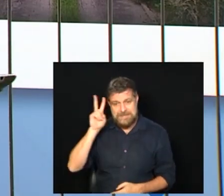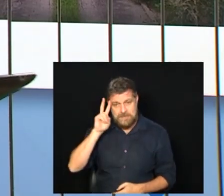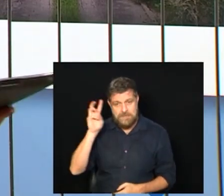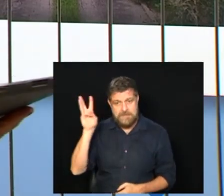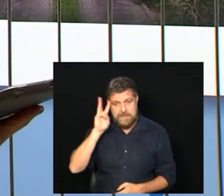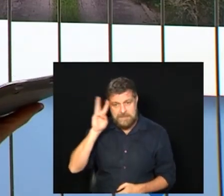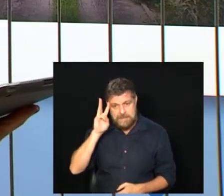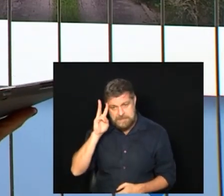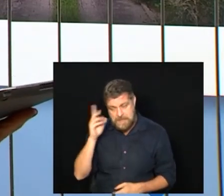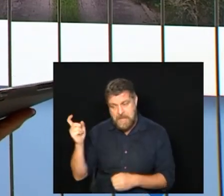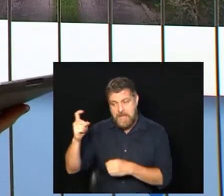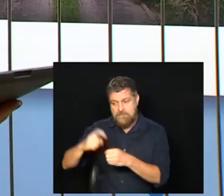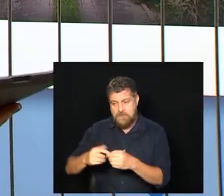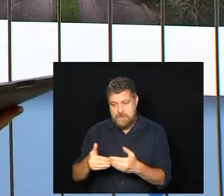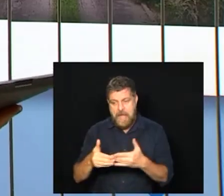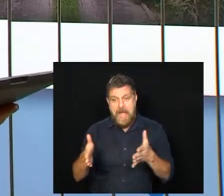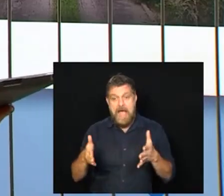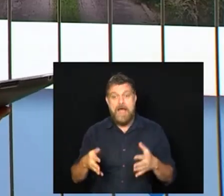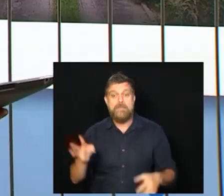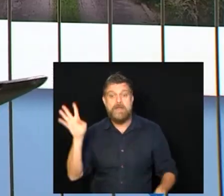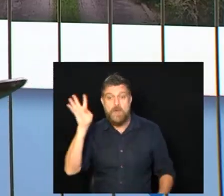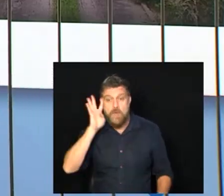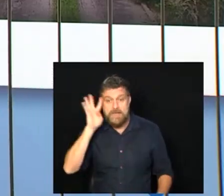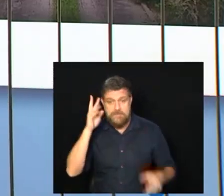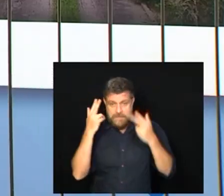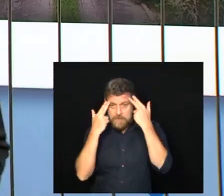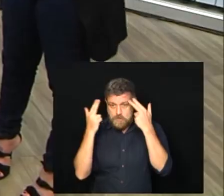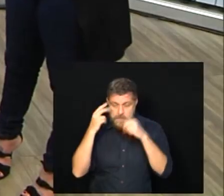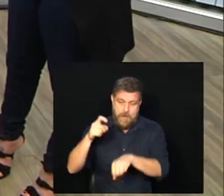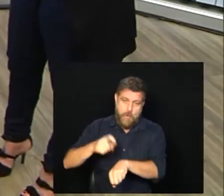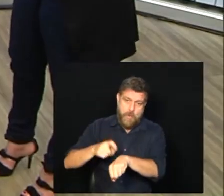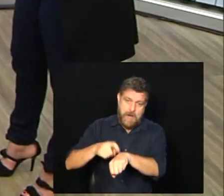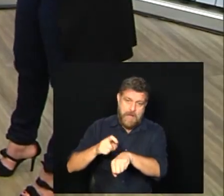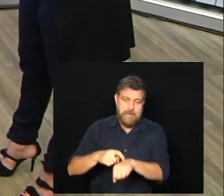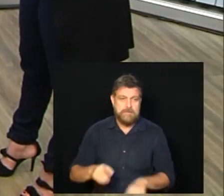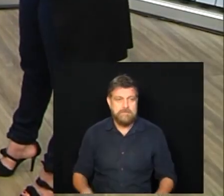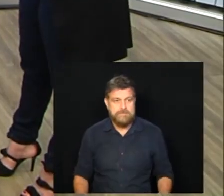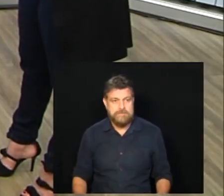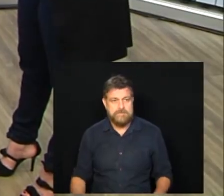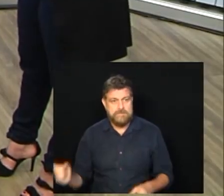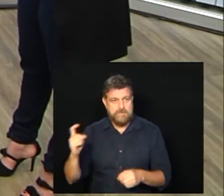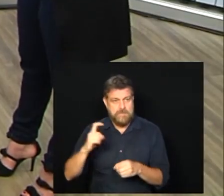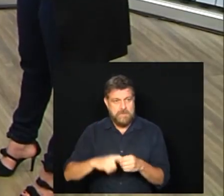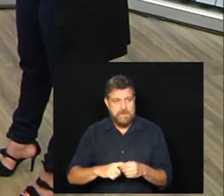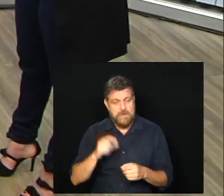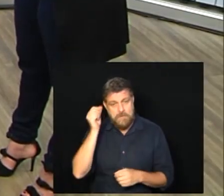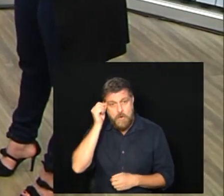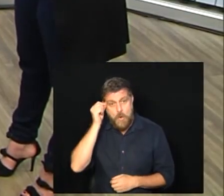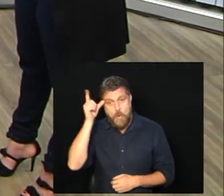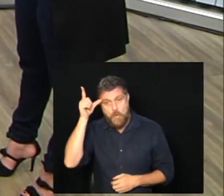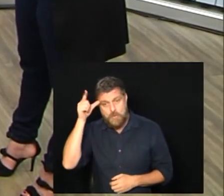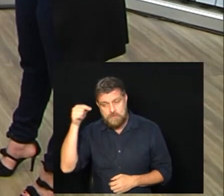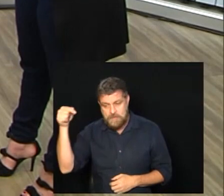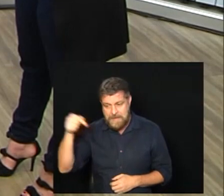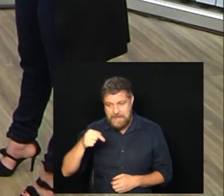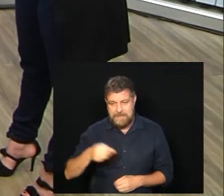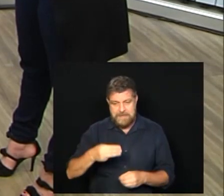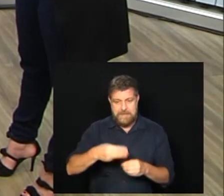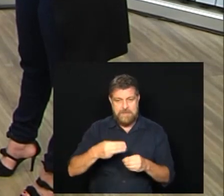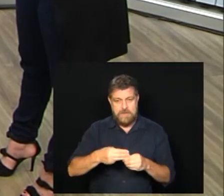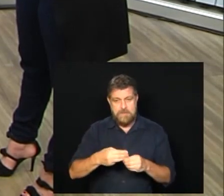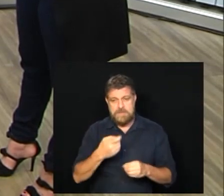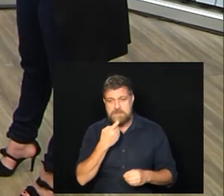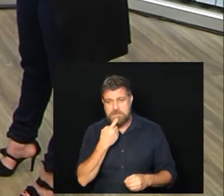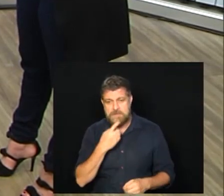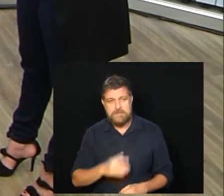terça-feira, retornando no horário normal na quarta-feira. Vamos voltar a falar sobre cultura aqui nas notícias da Metrópole de